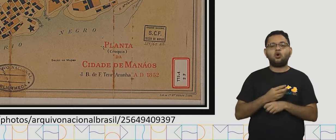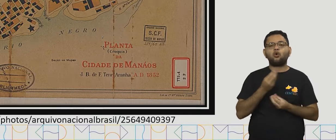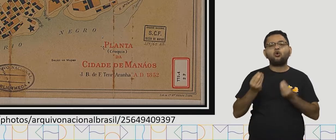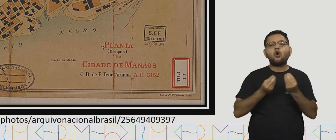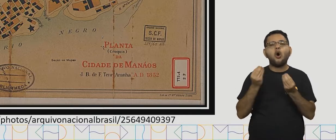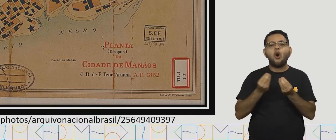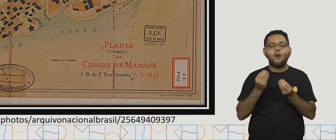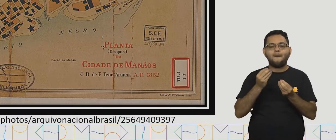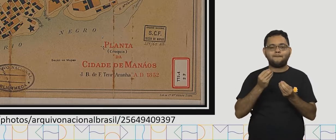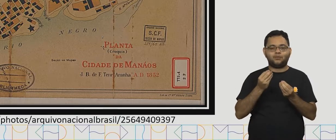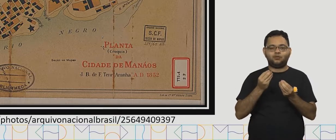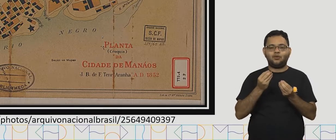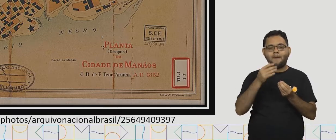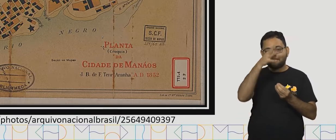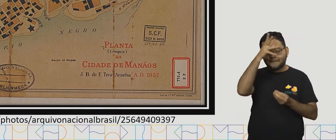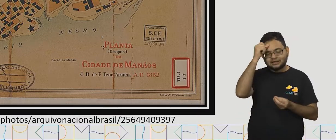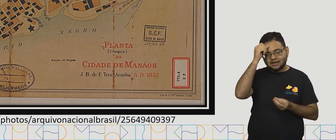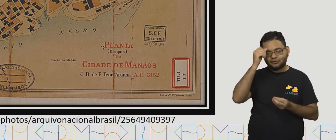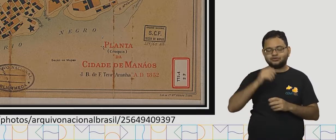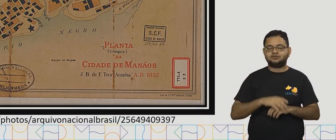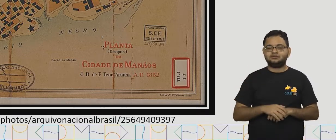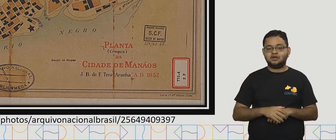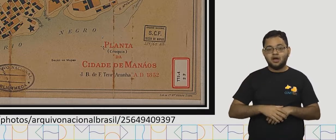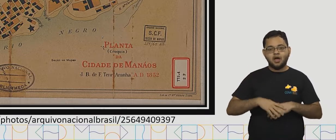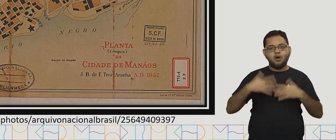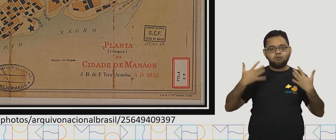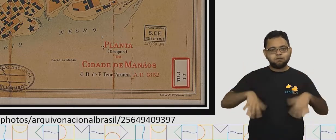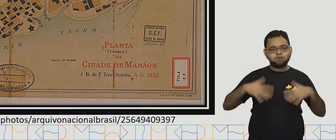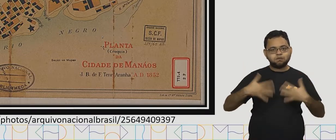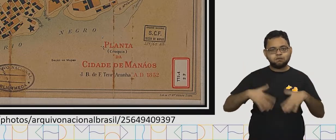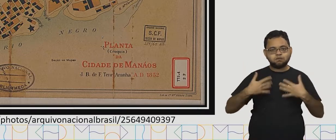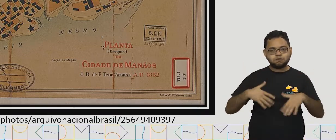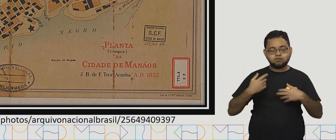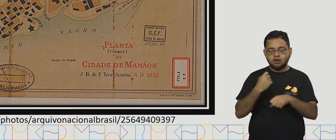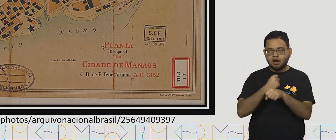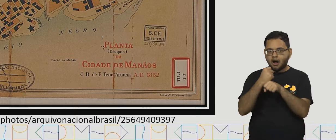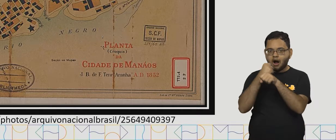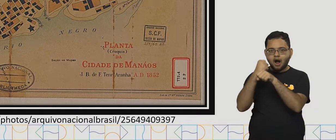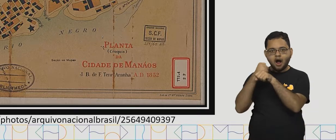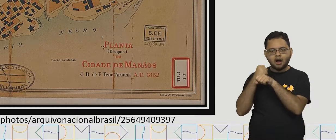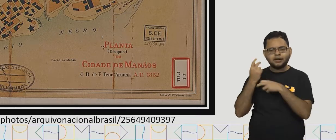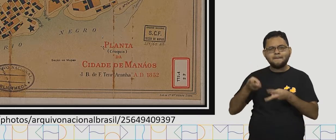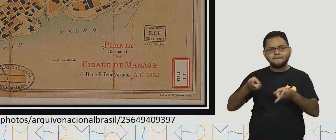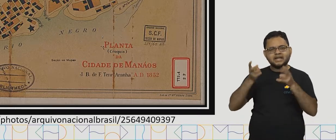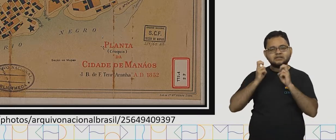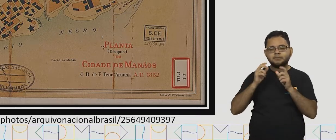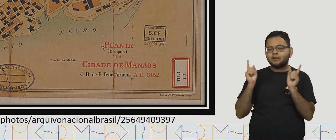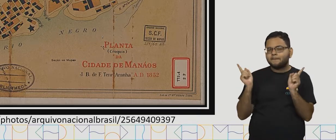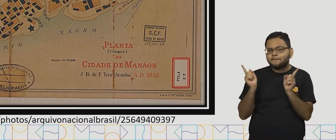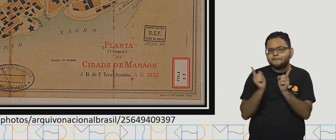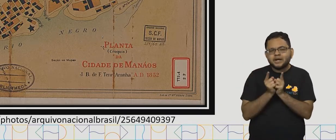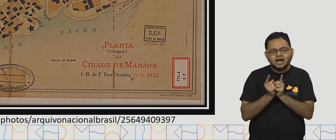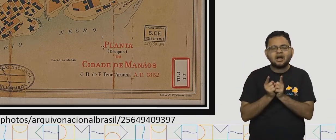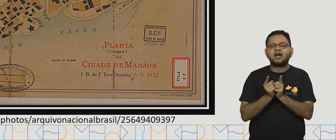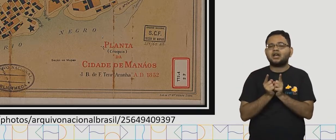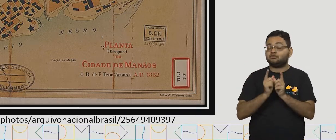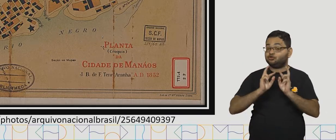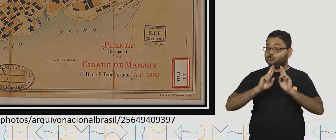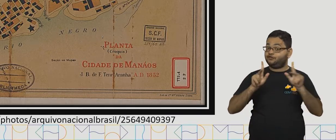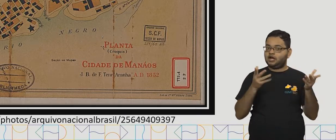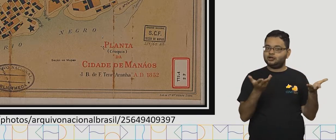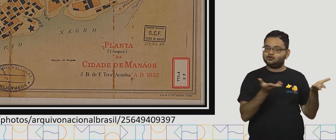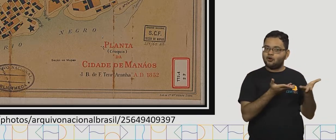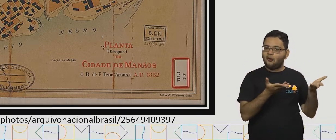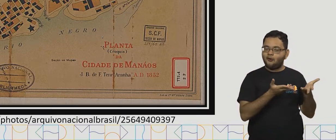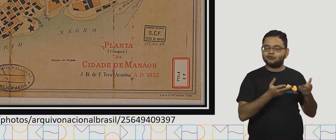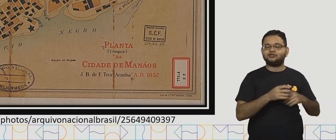1852, há 169 anos. Quanto tempo! Olha como a cidade era pequena, bem diferente